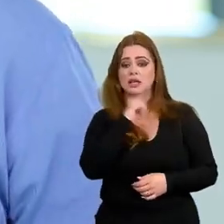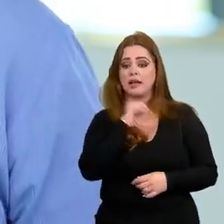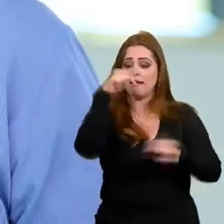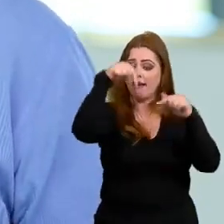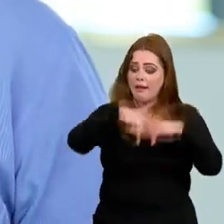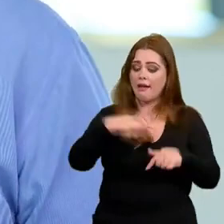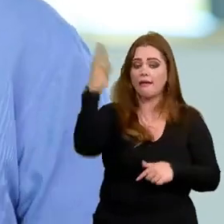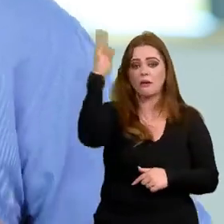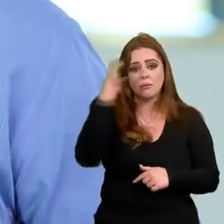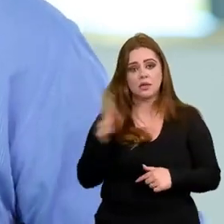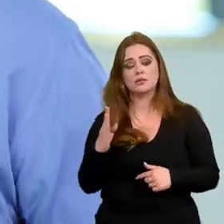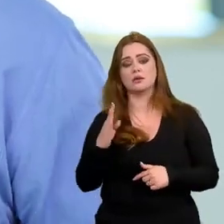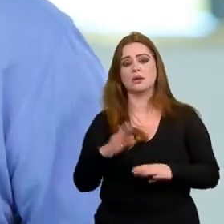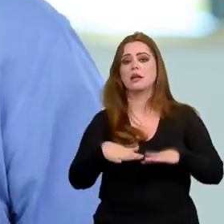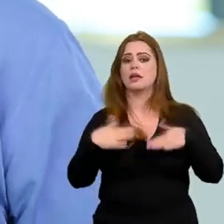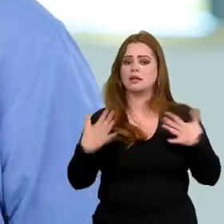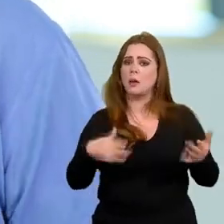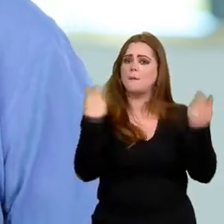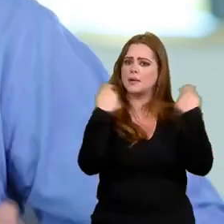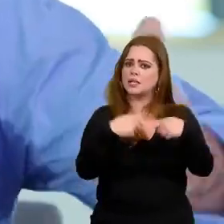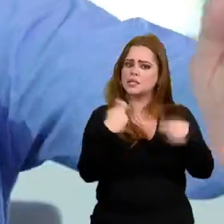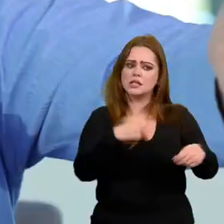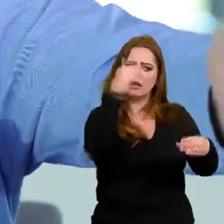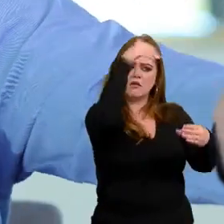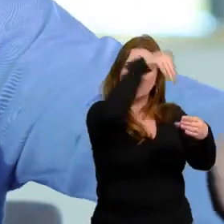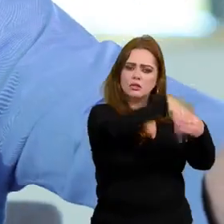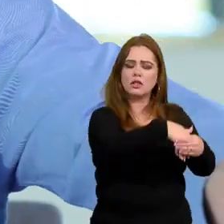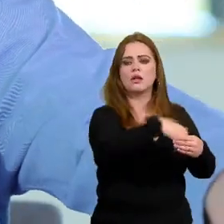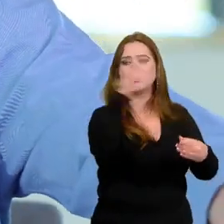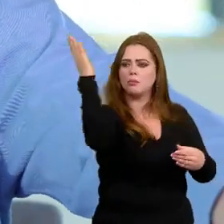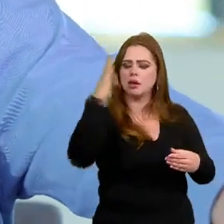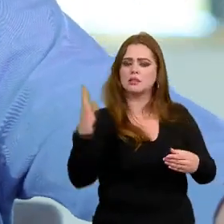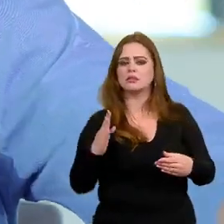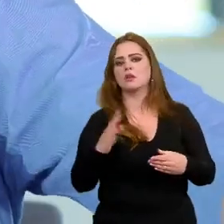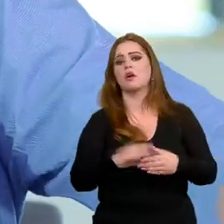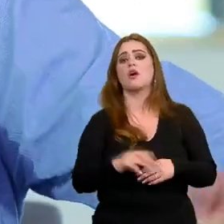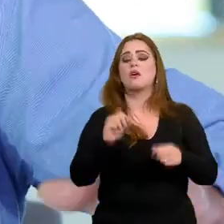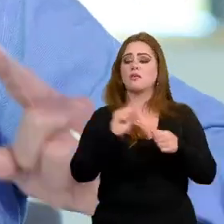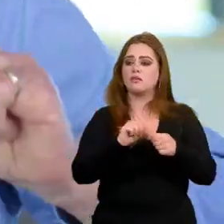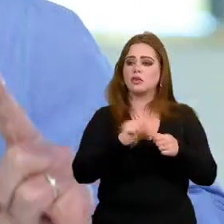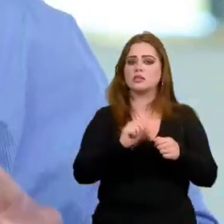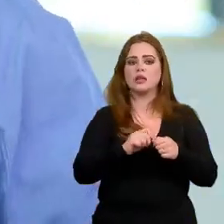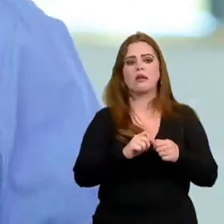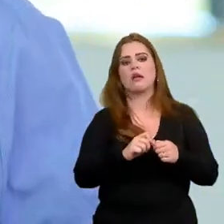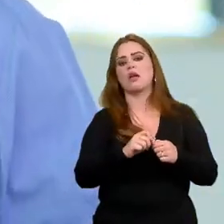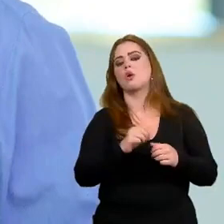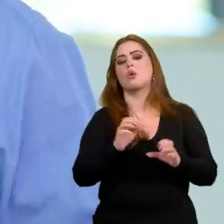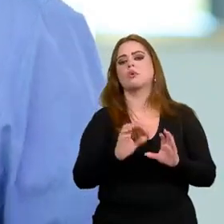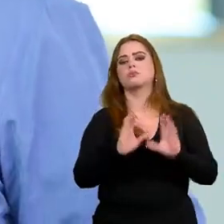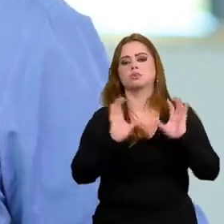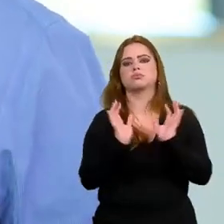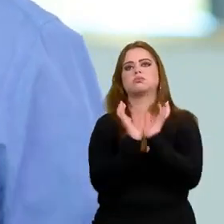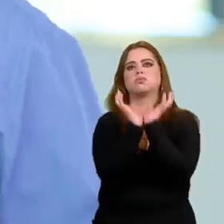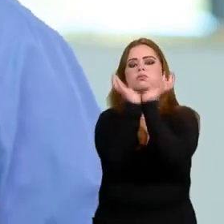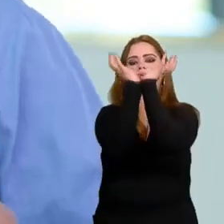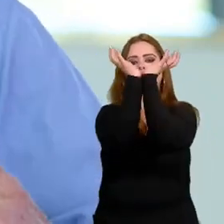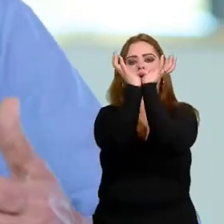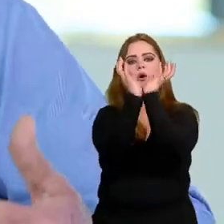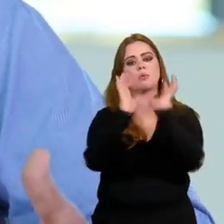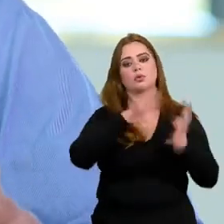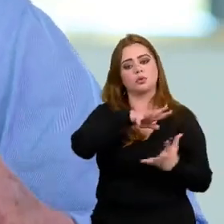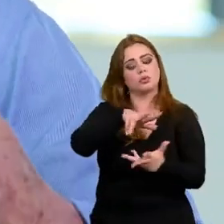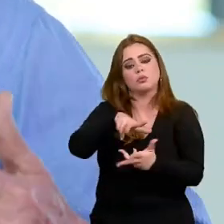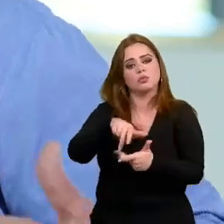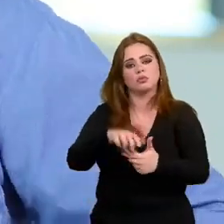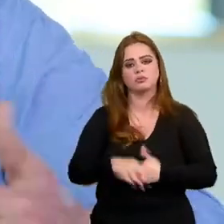têm que ir lá votar no Brasil para o Brasil fazer a Copa do Mundo e os italianos do Brasil assistir melhor as Olimpíadas. Sim. Não sei se eles votaram, mas